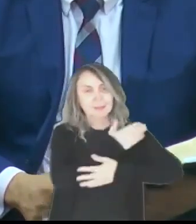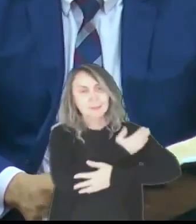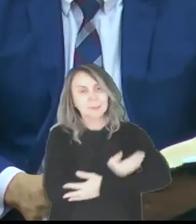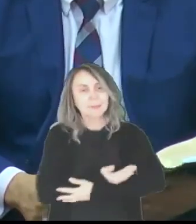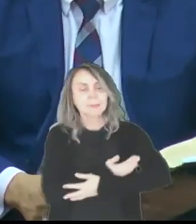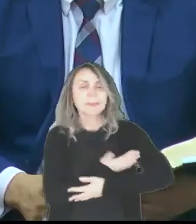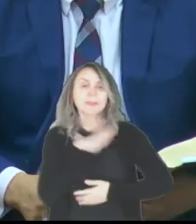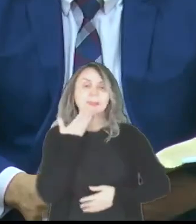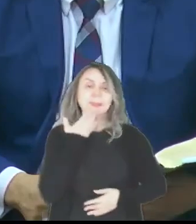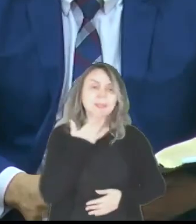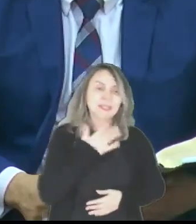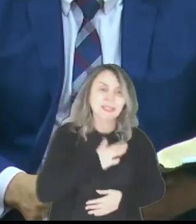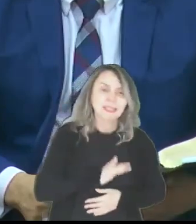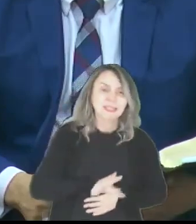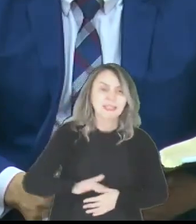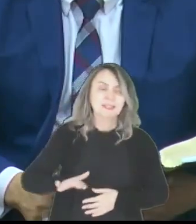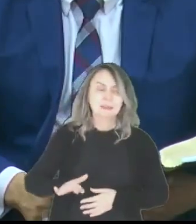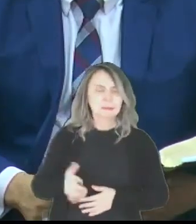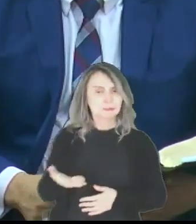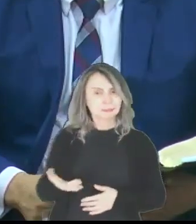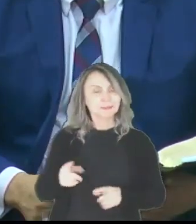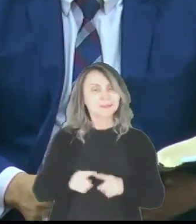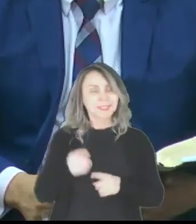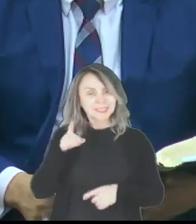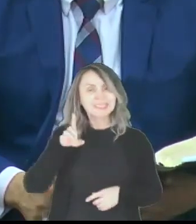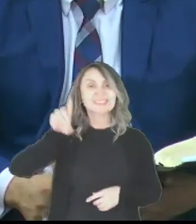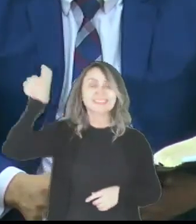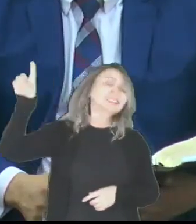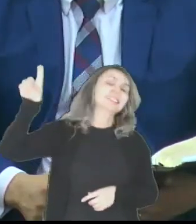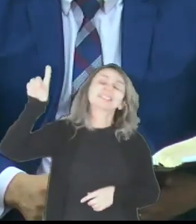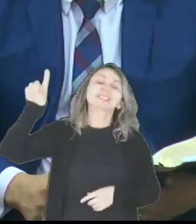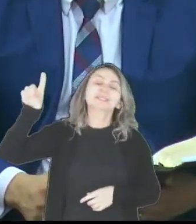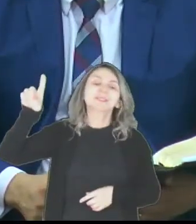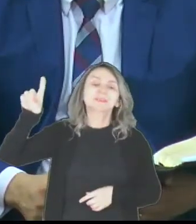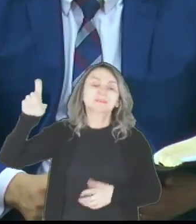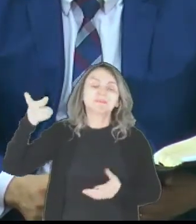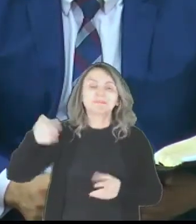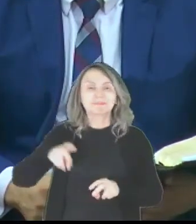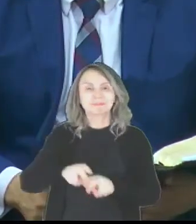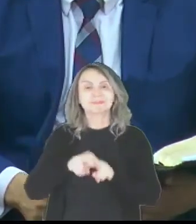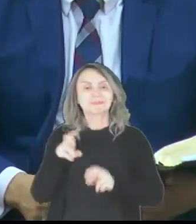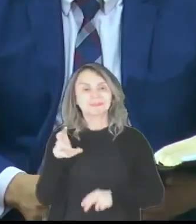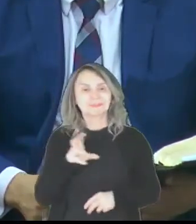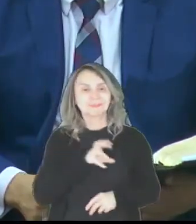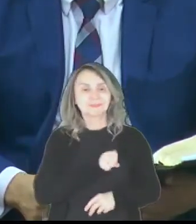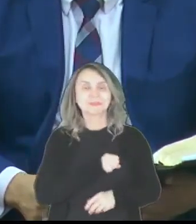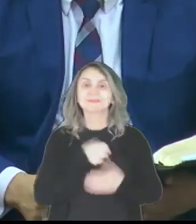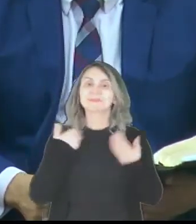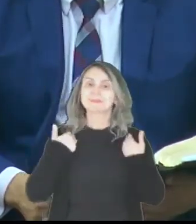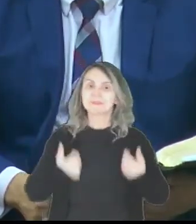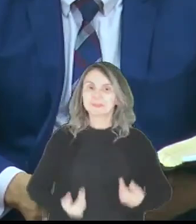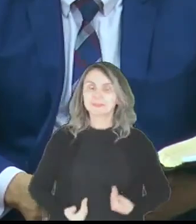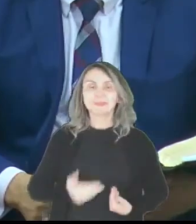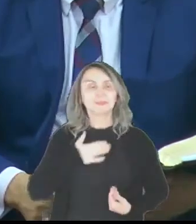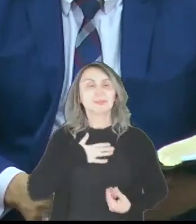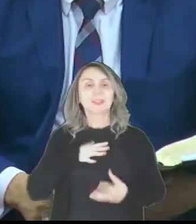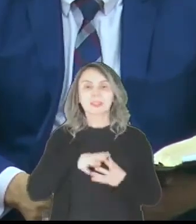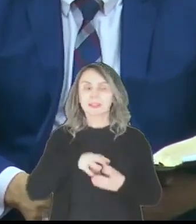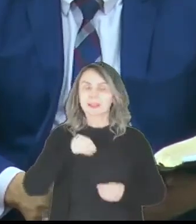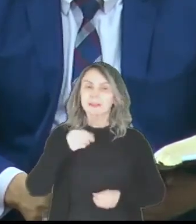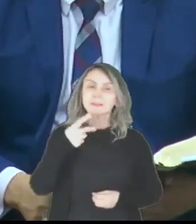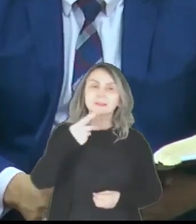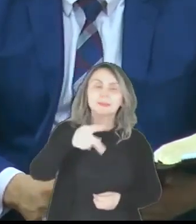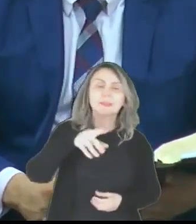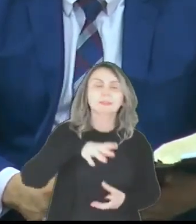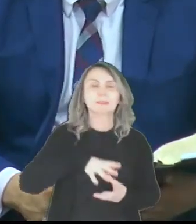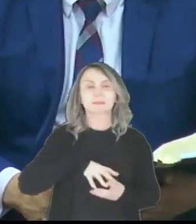sendo Deus, sendo Criador, sendo de forma de Deus, mas por amor à minha alma e por amor à sua